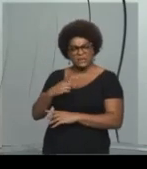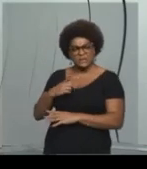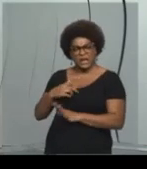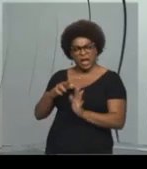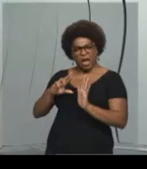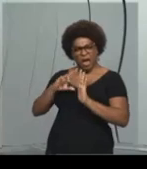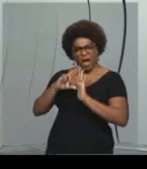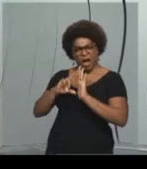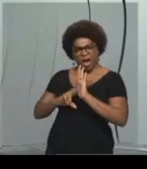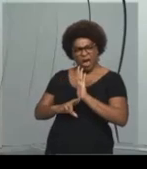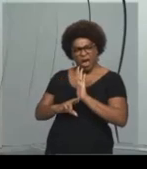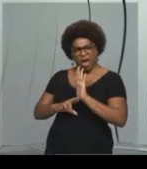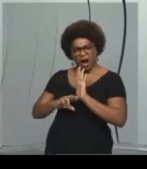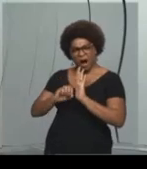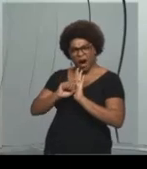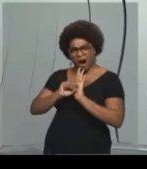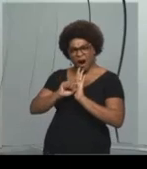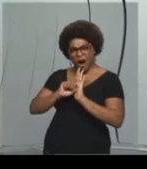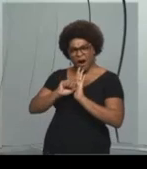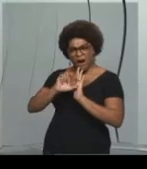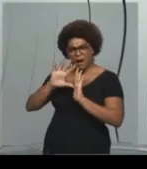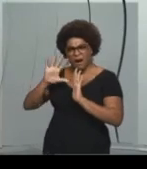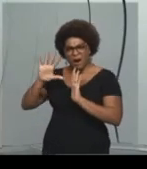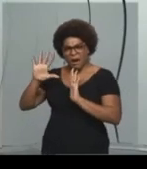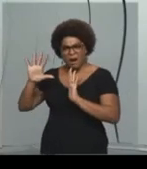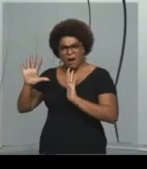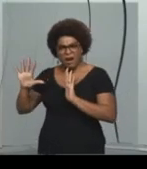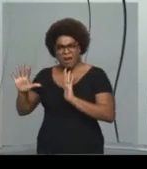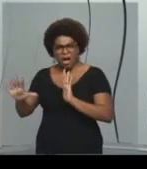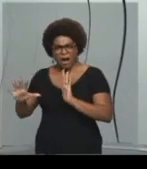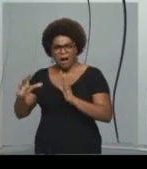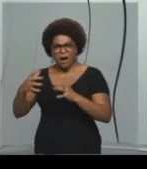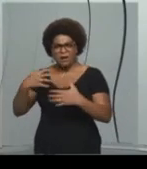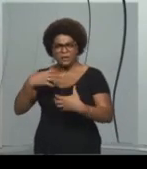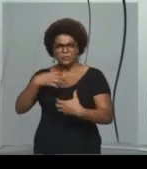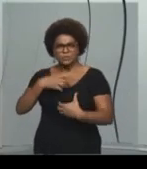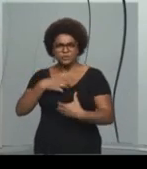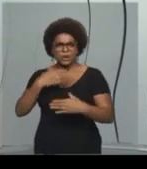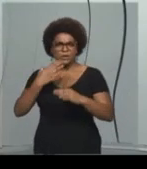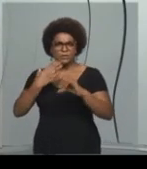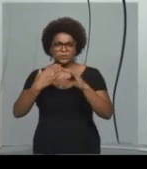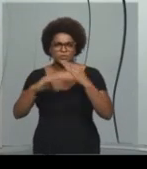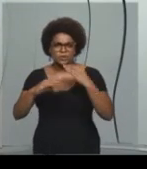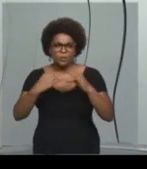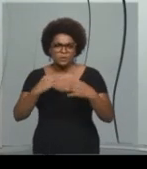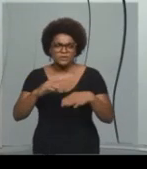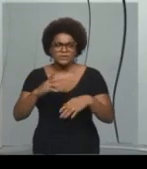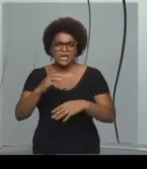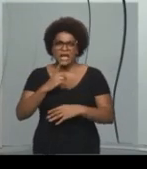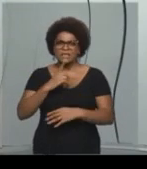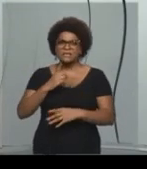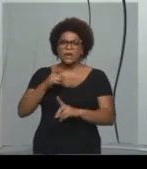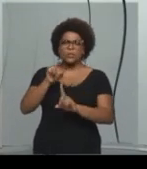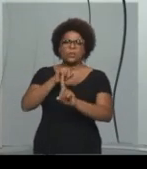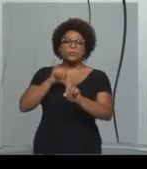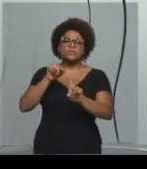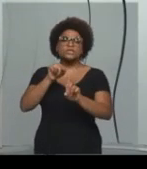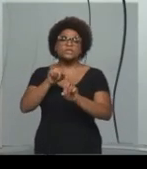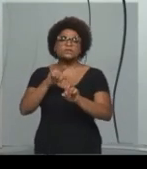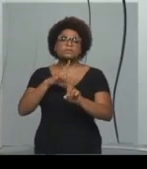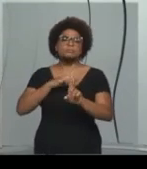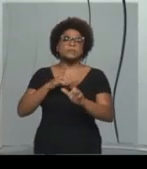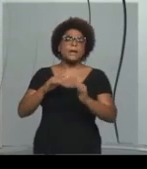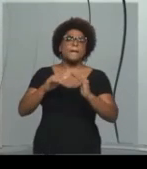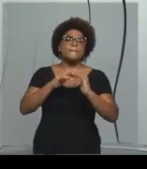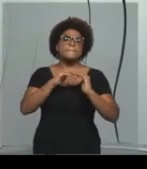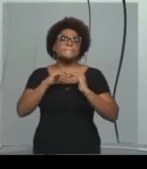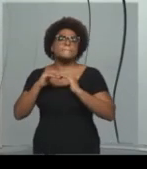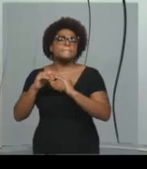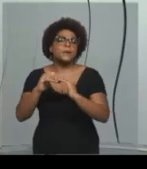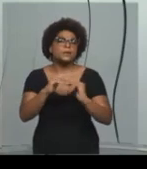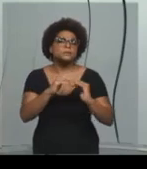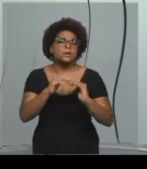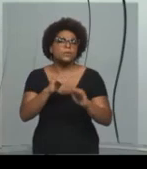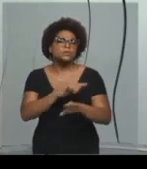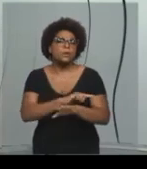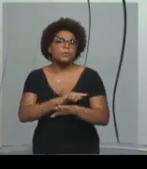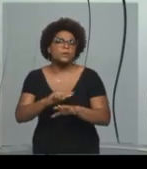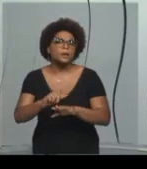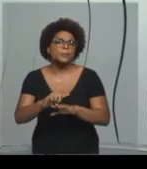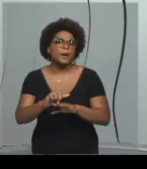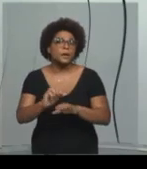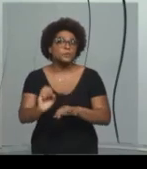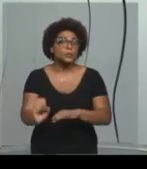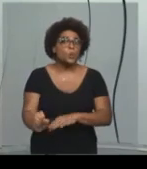funcionamento dos veículos de imprensa conduz a uma padronização ou conduz, pelo contrário, à liberdade